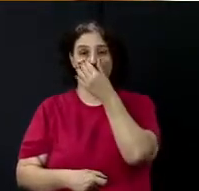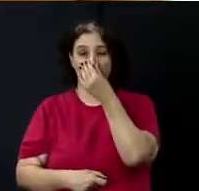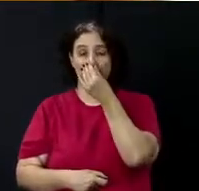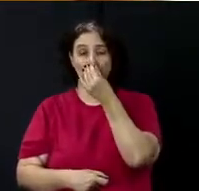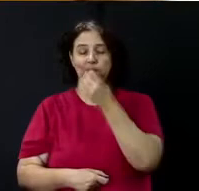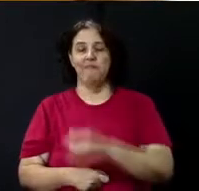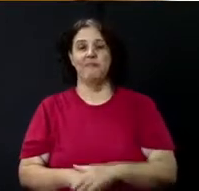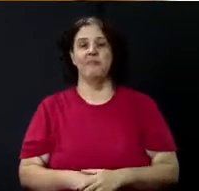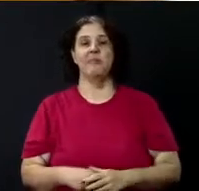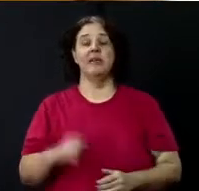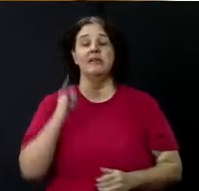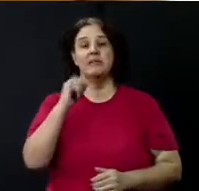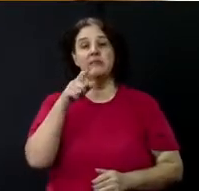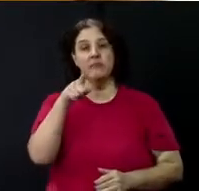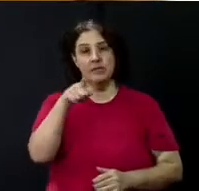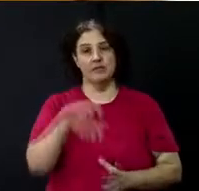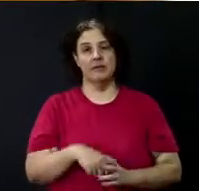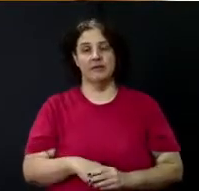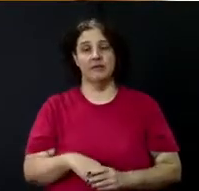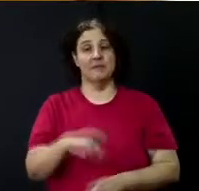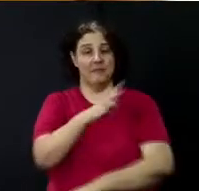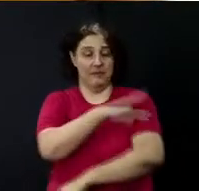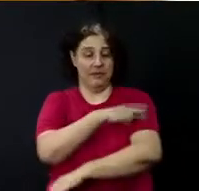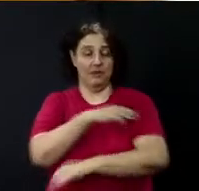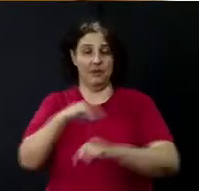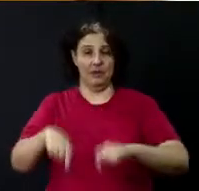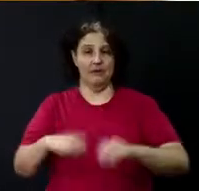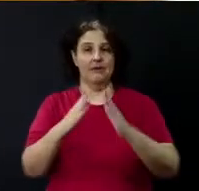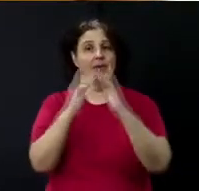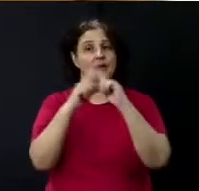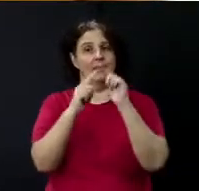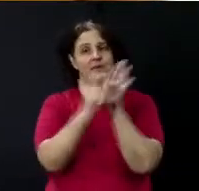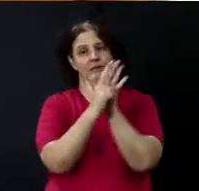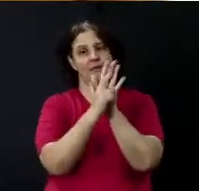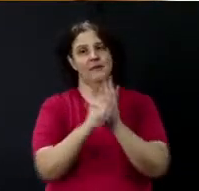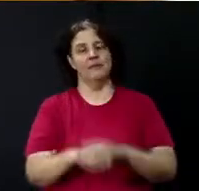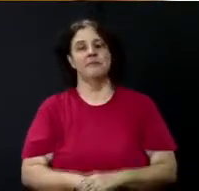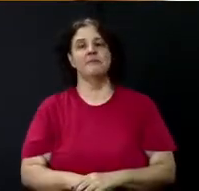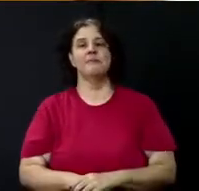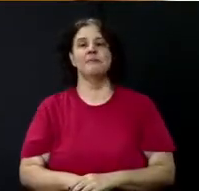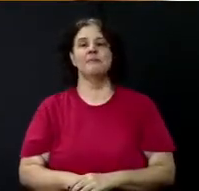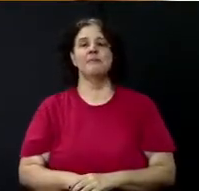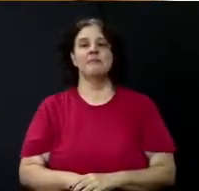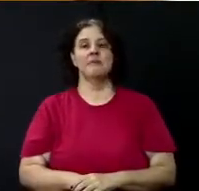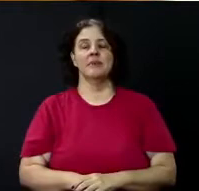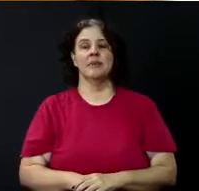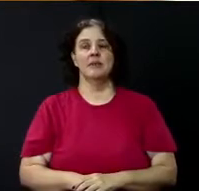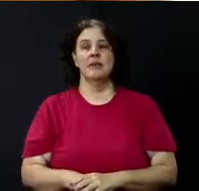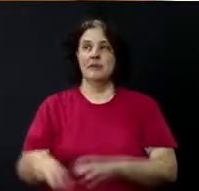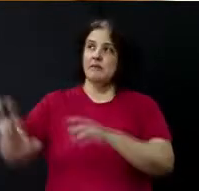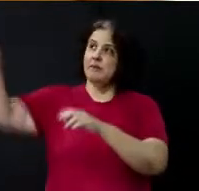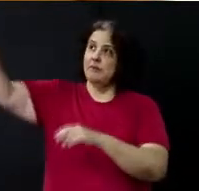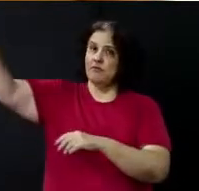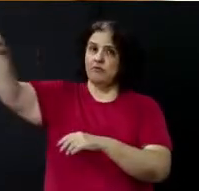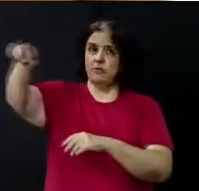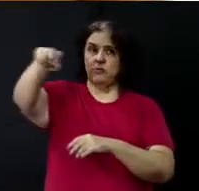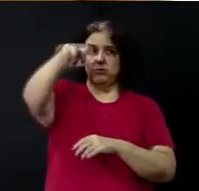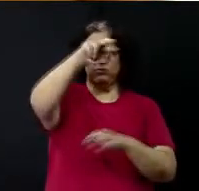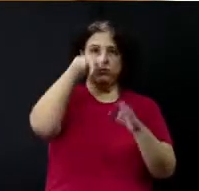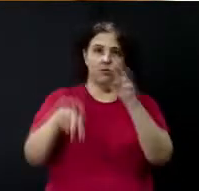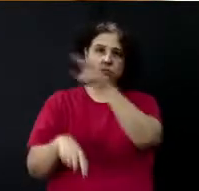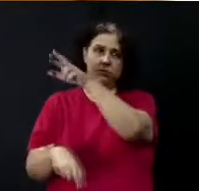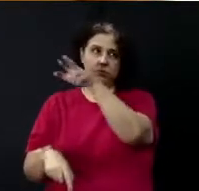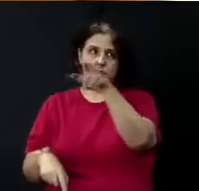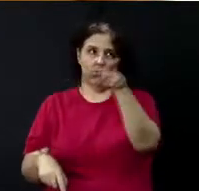Se você que é membro aqui da nossa igreja, Igreja Presbiteriana da Lapa, entrar por um dos nossos portões, você vai subir